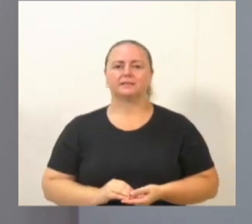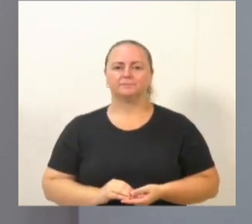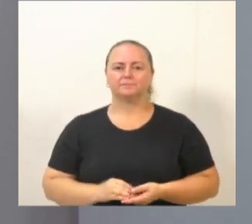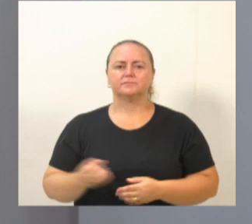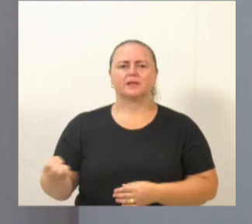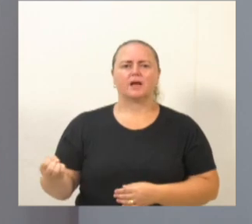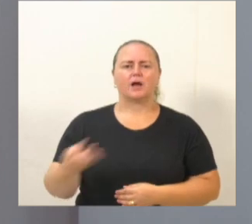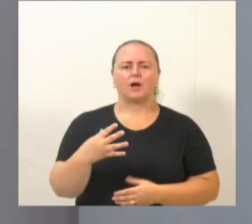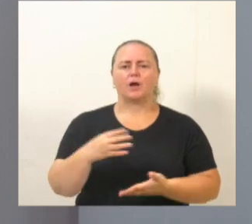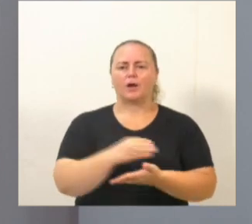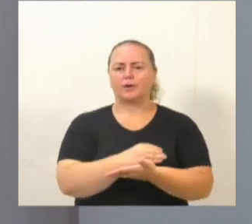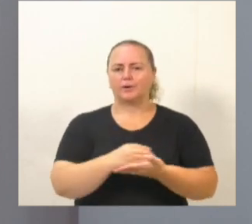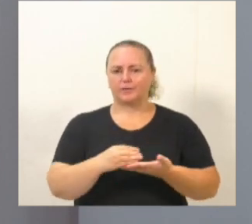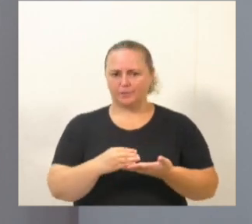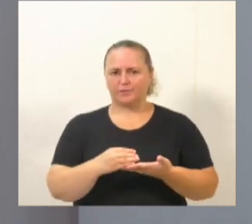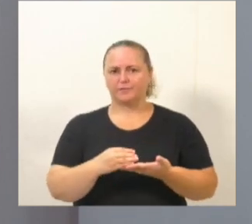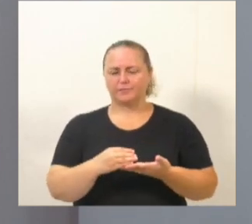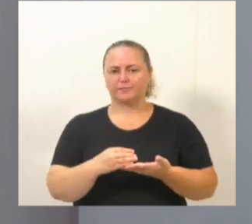é isso, que nós estamos em